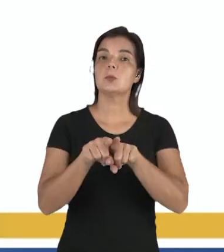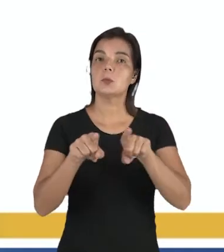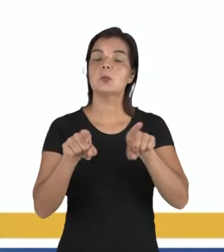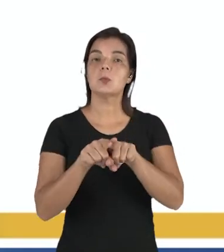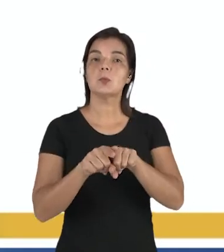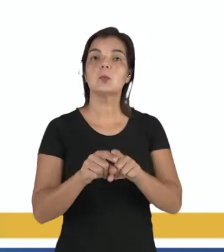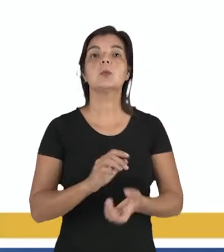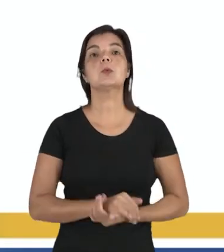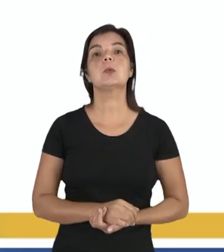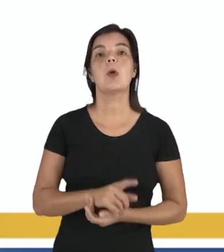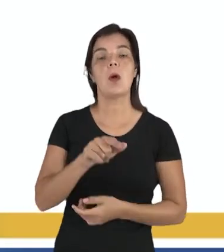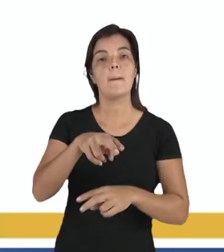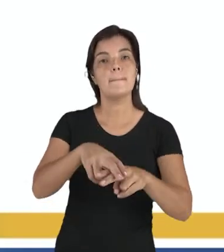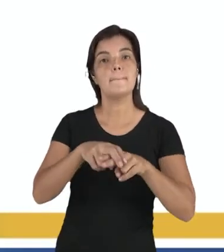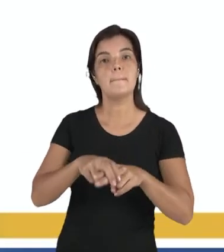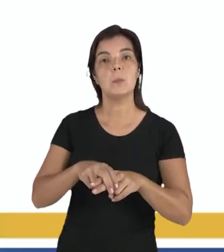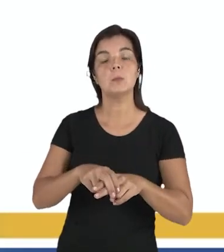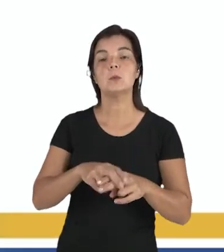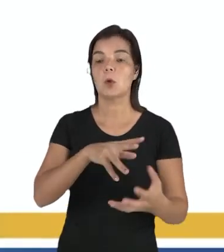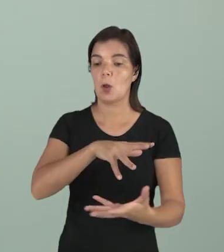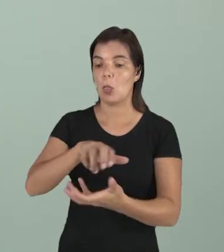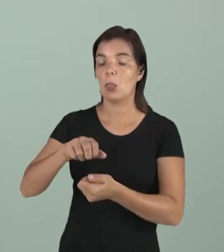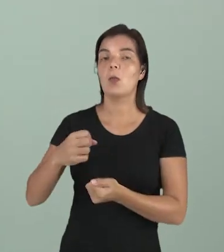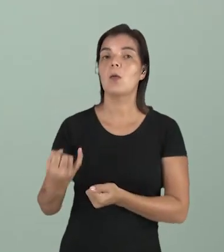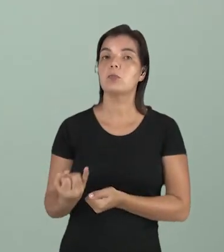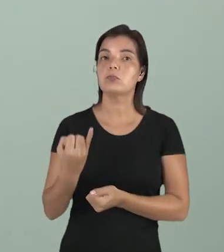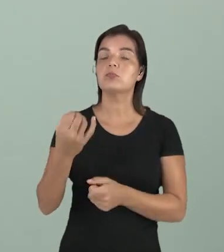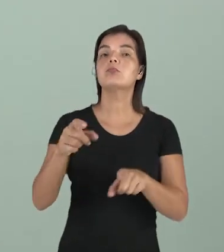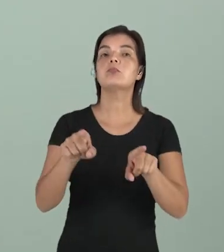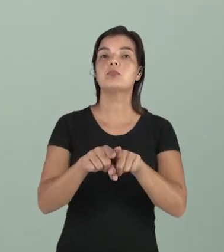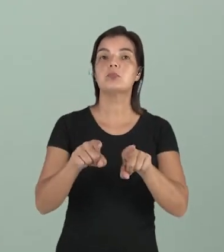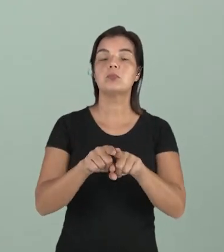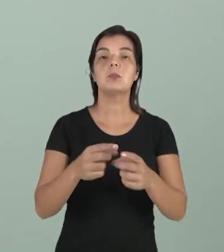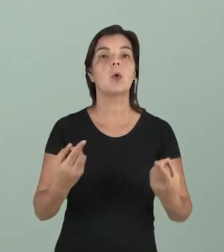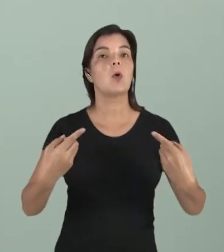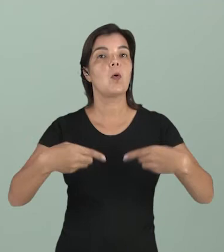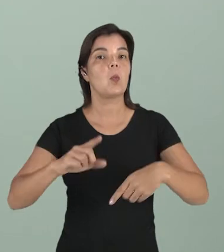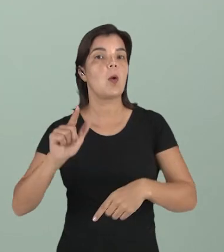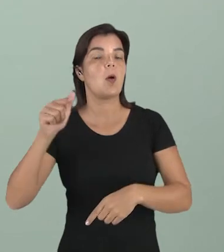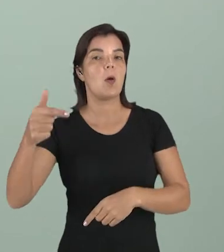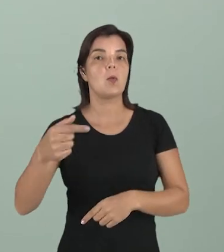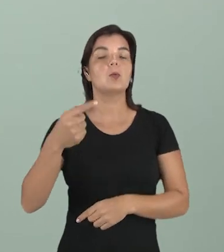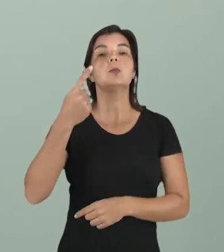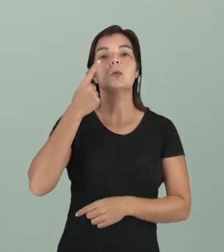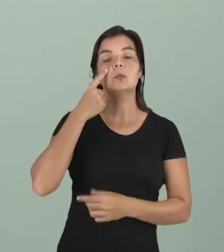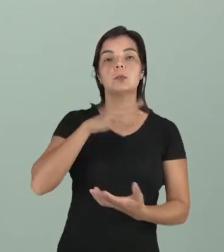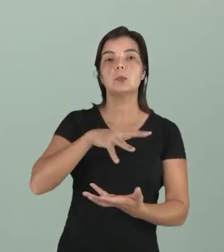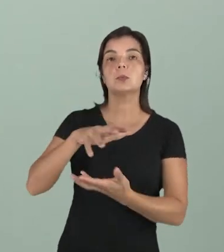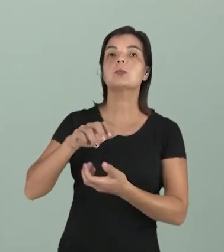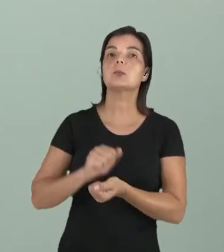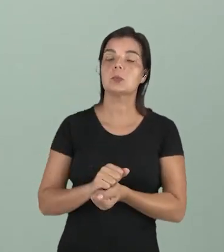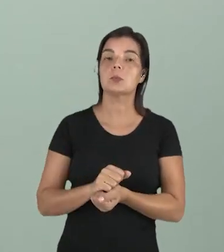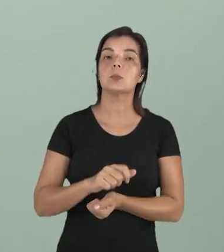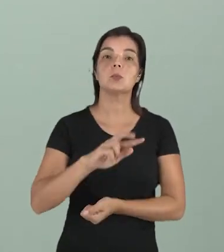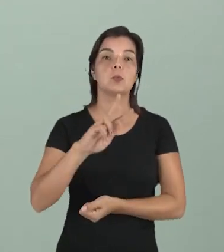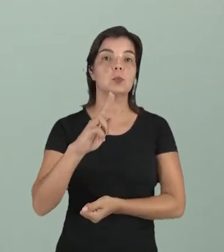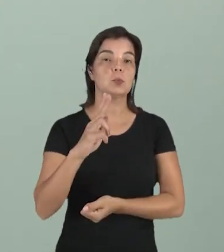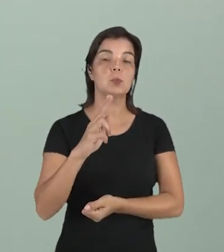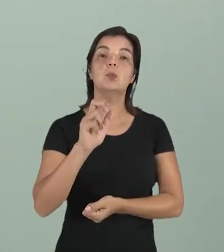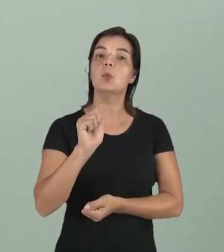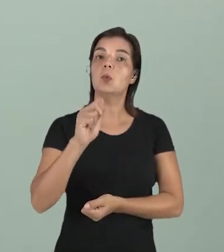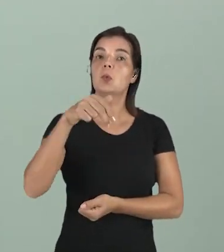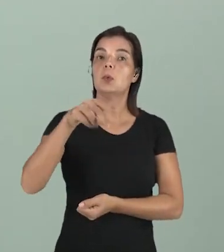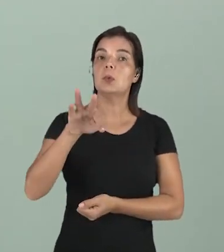criado por o ser humano, por isso a Terra é o centro, e há, em contraposição, a uma outra visão de mundo, o antropocentrismo,